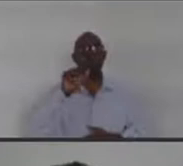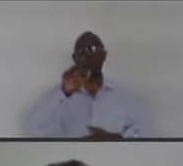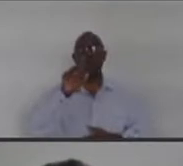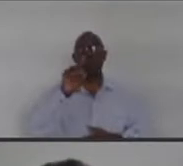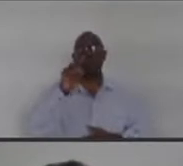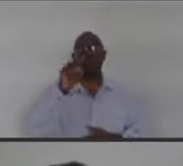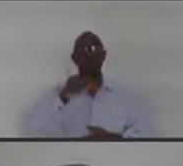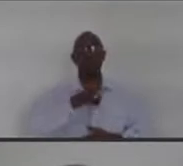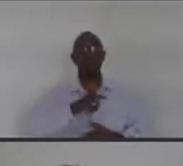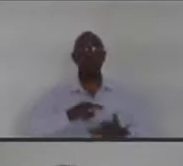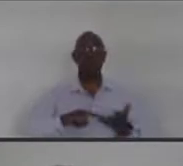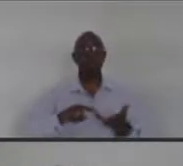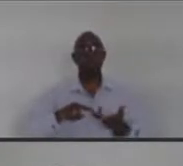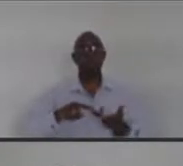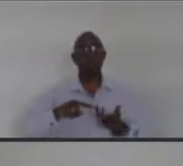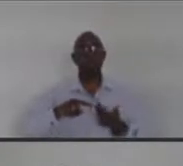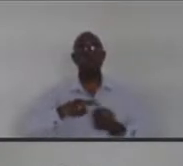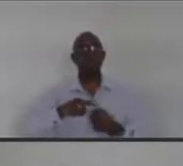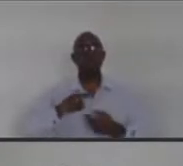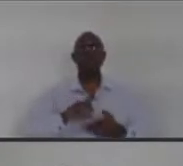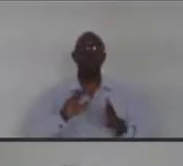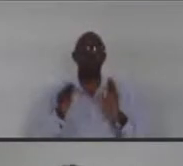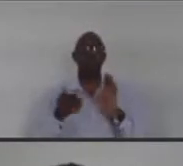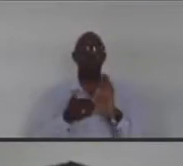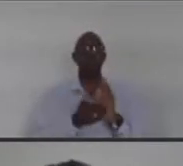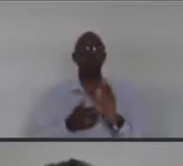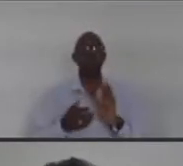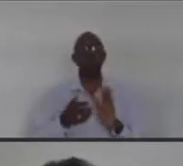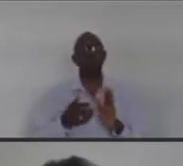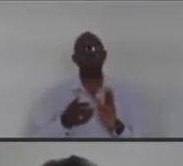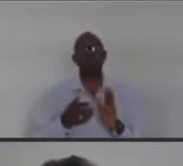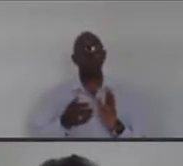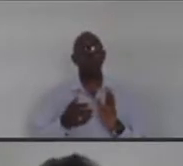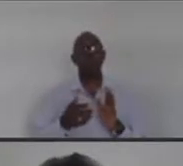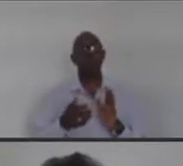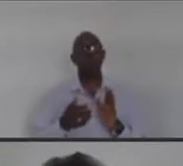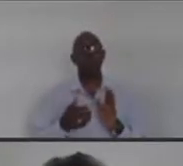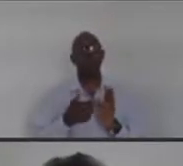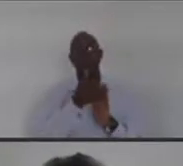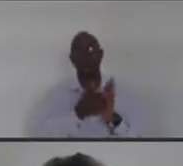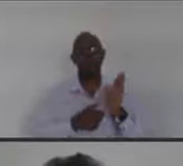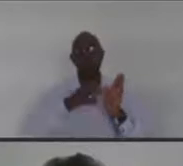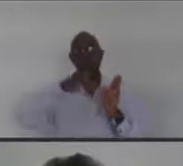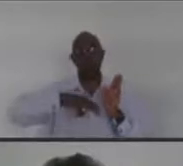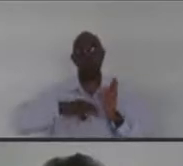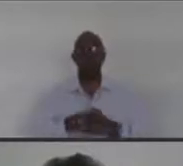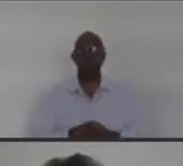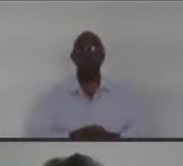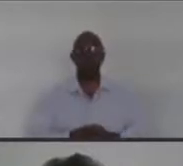das indicações apresentadas pelos senhores vereadores. Indicação